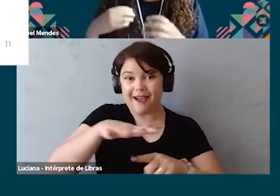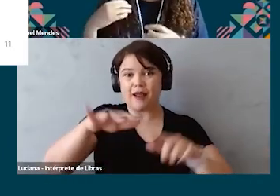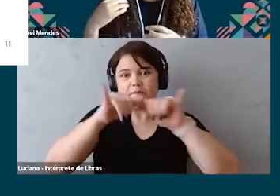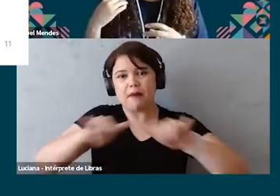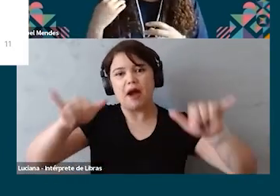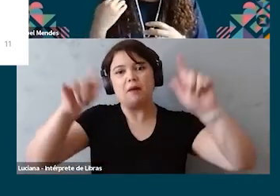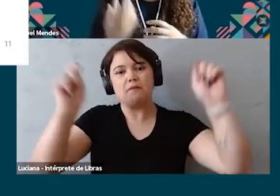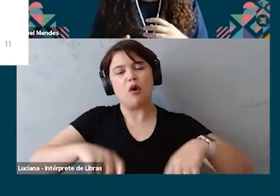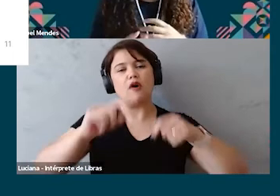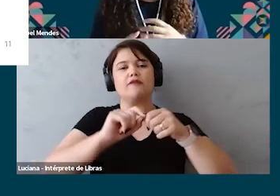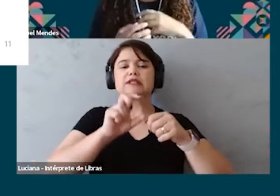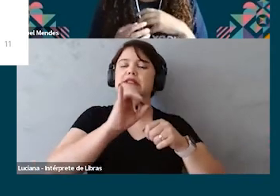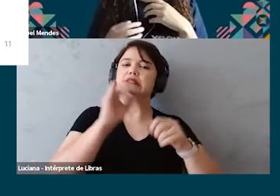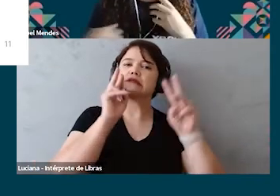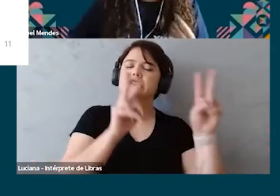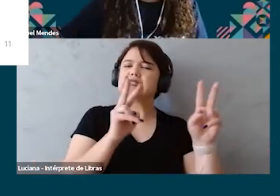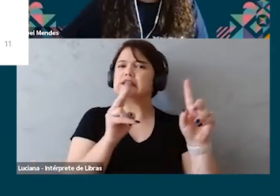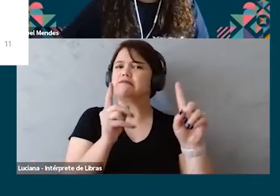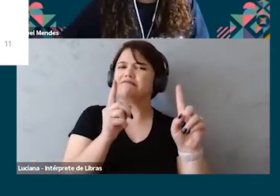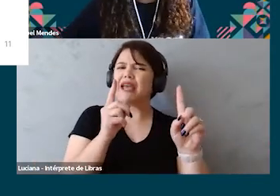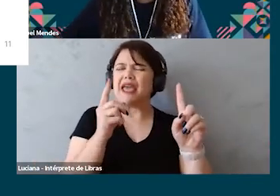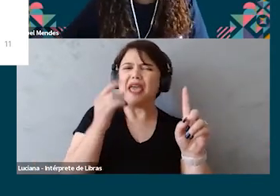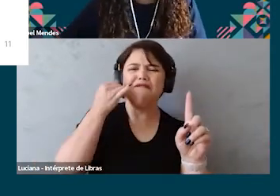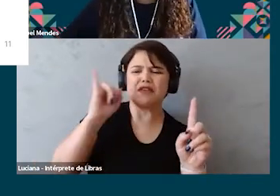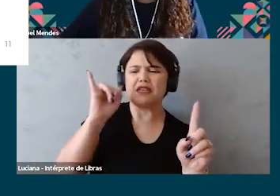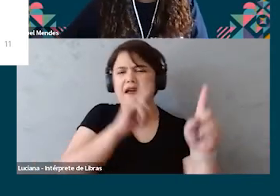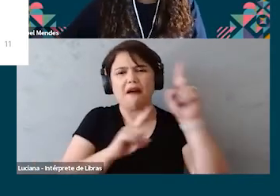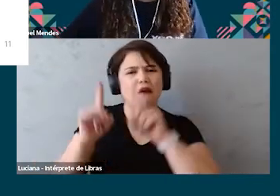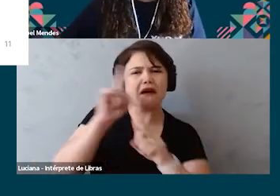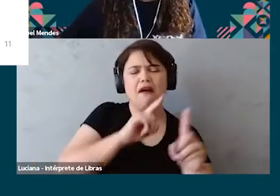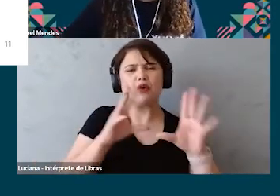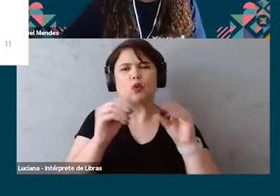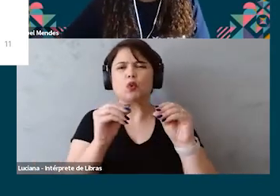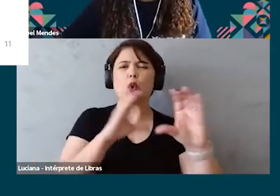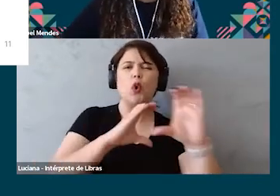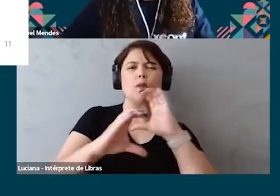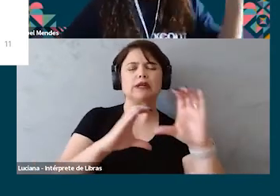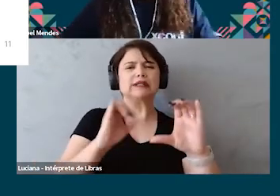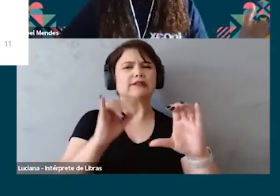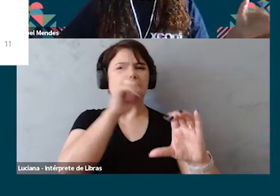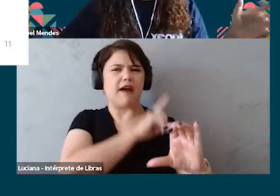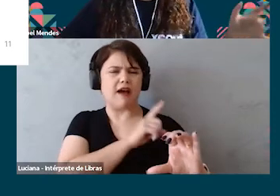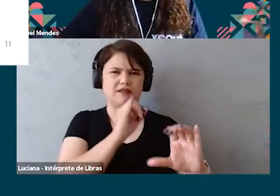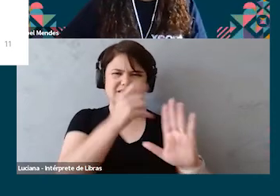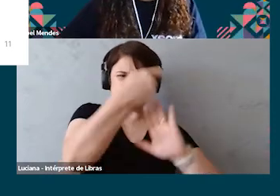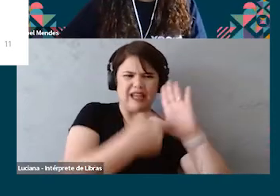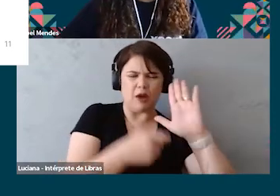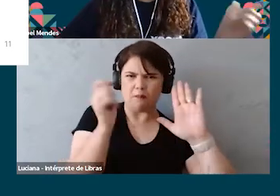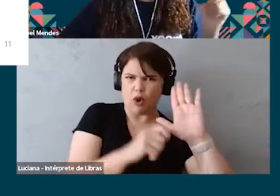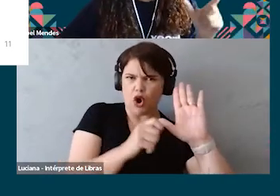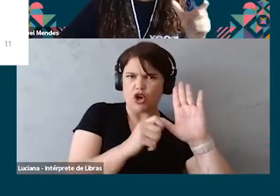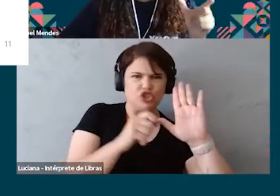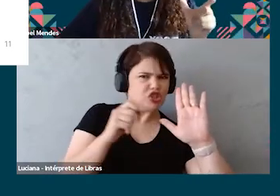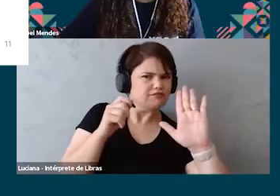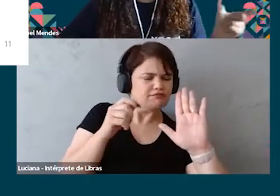A área de marketing pode ver se o seu texto está claro, está sem ambiguidade, se eu posso fazer outras formas de comunicação. Eu tenho só texto, será que eu